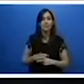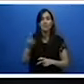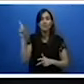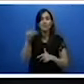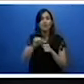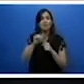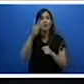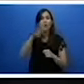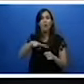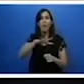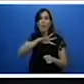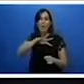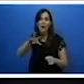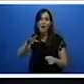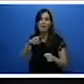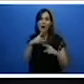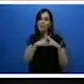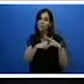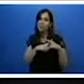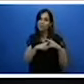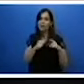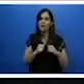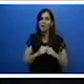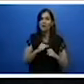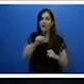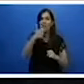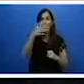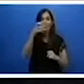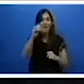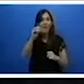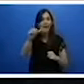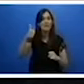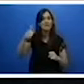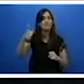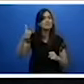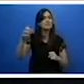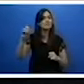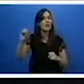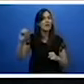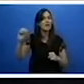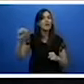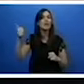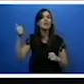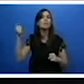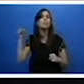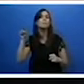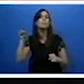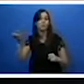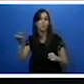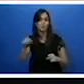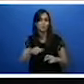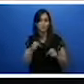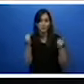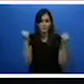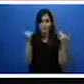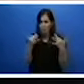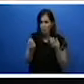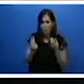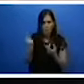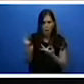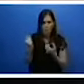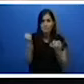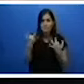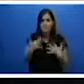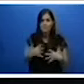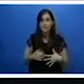esse quadro e vai fazer a multiplicação por 10, por 100 e por 1.000, igual a professora explicou aqui, tudo bem?